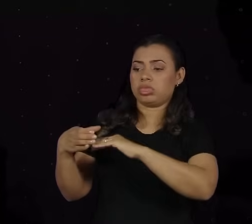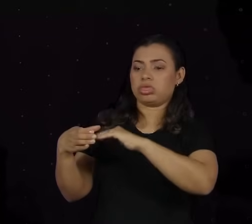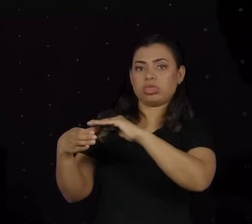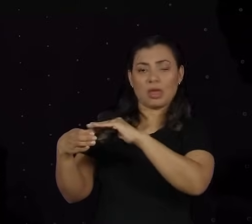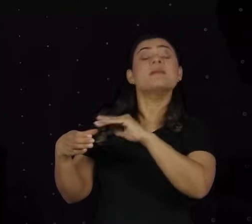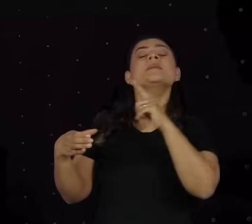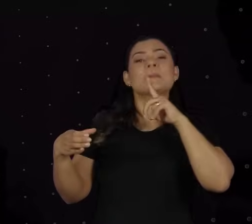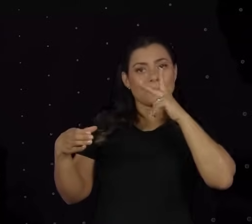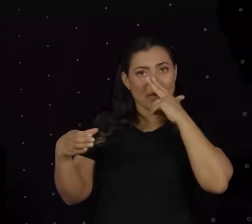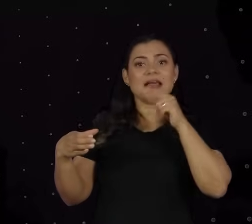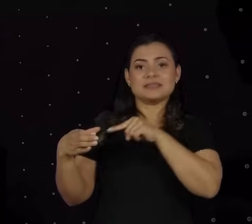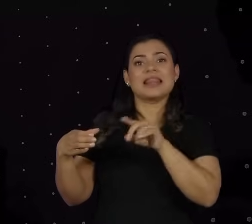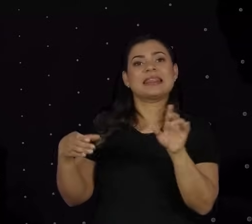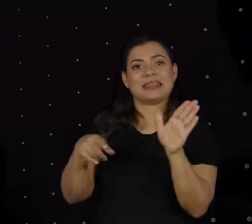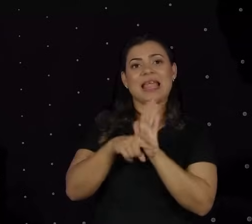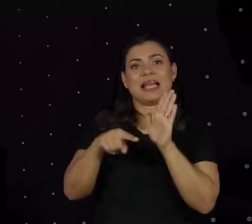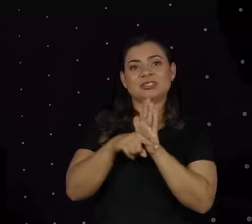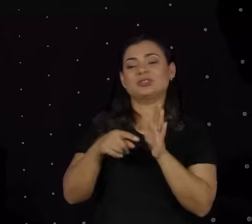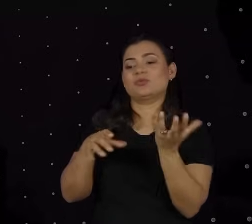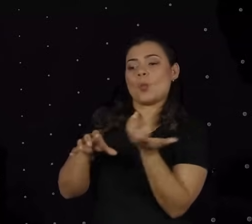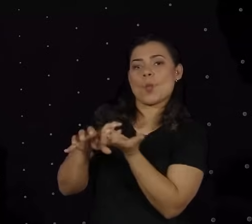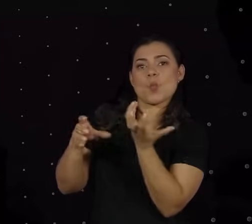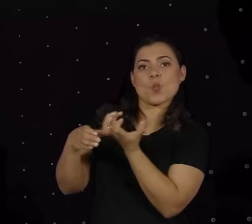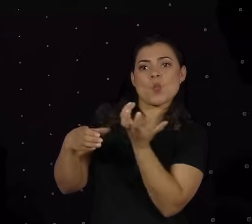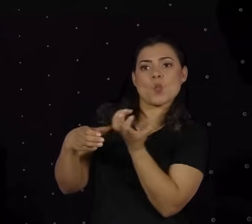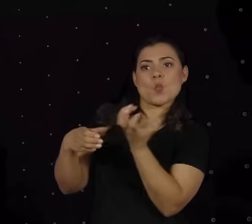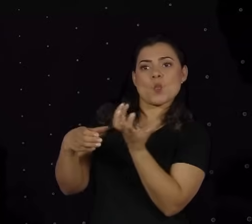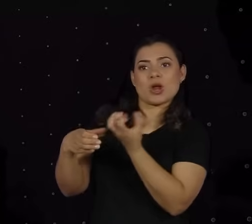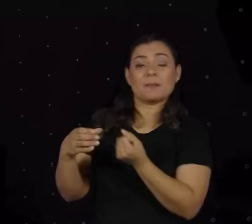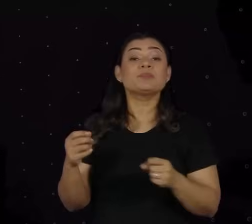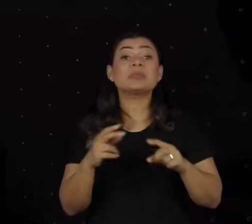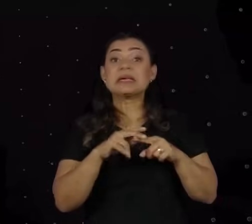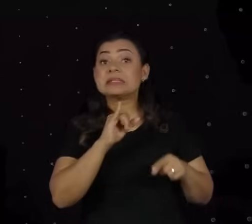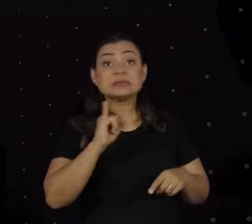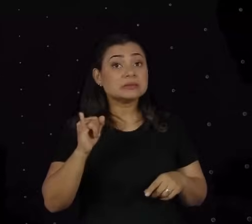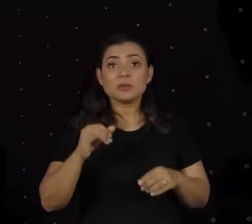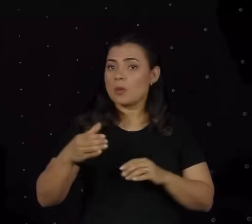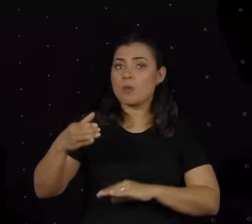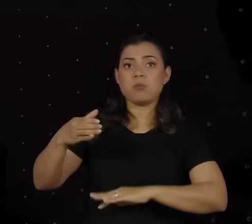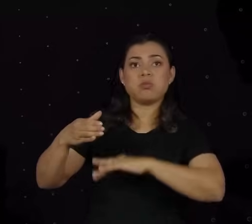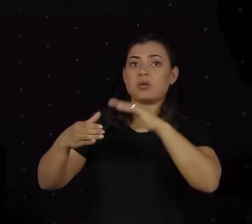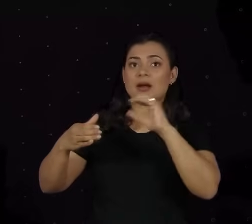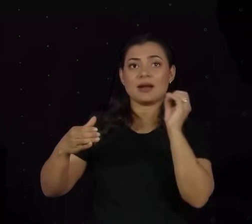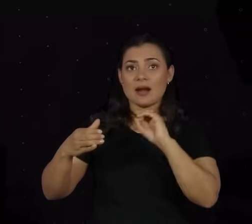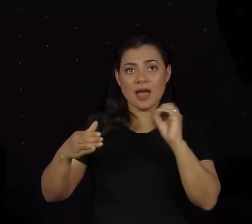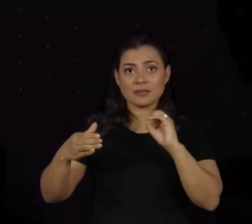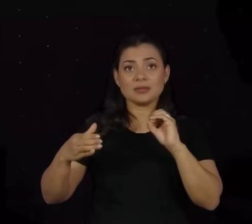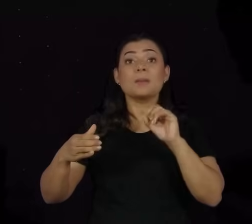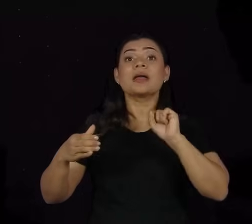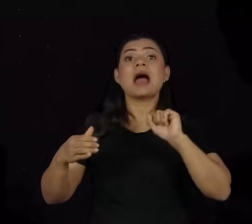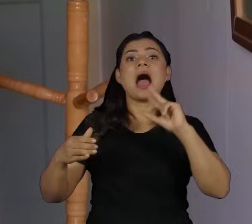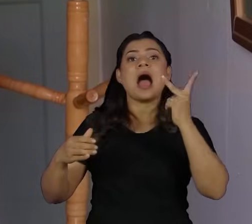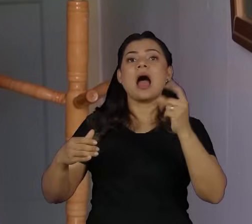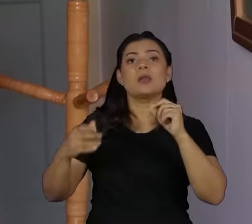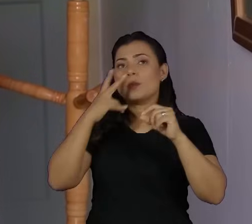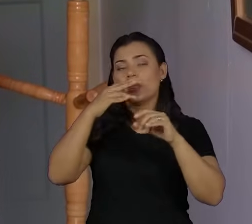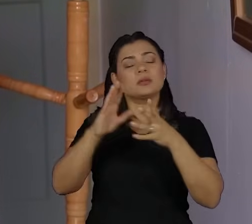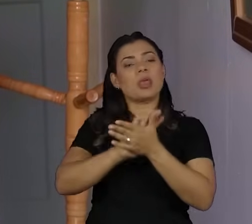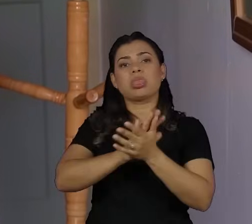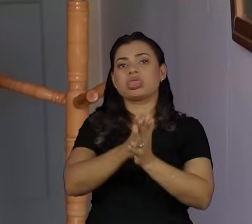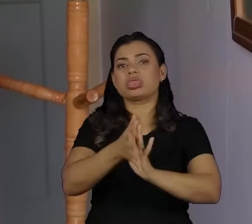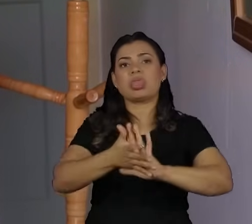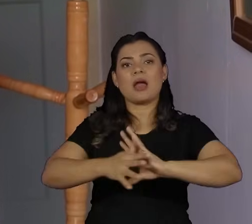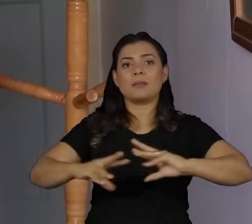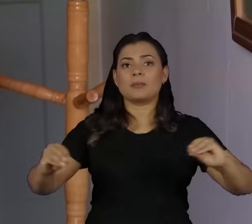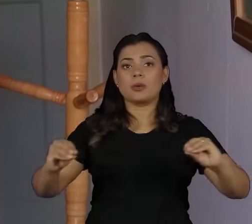legal, você vai fazer no outro dia novamente, porque aí no outro dia, se ele não subir, é porque o alho quebrou o que estava com você. Não pegue